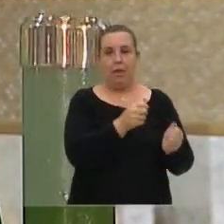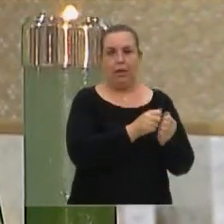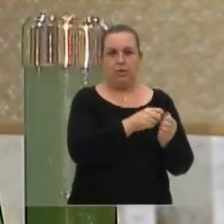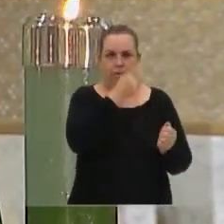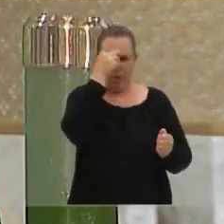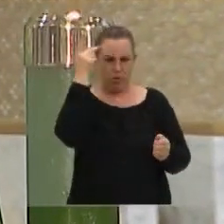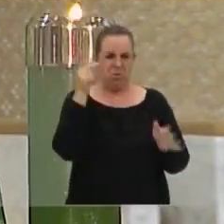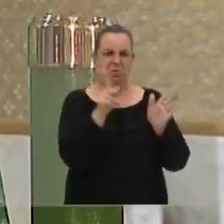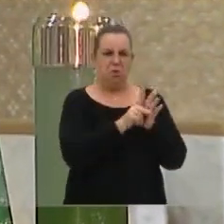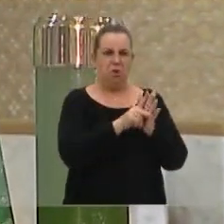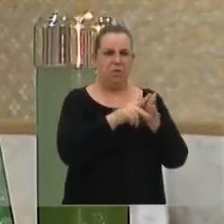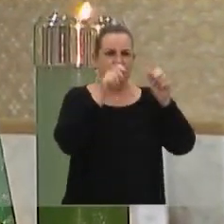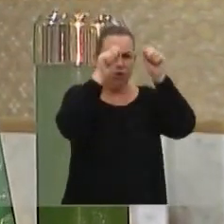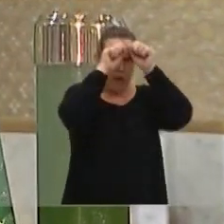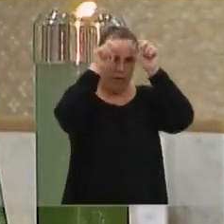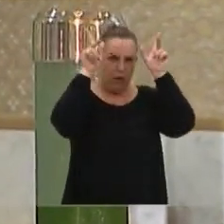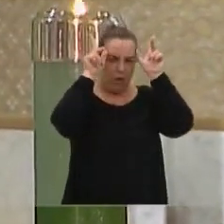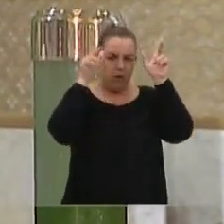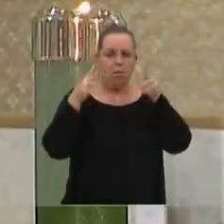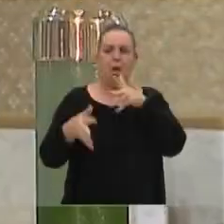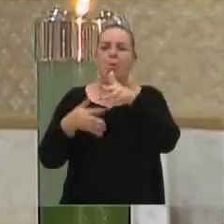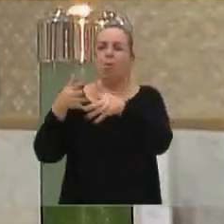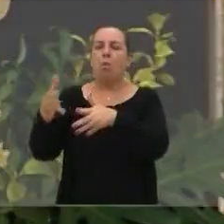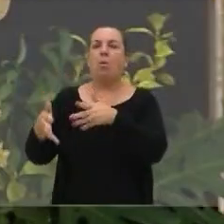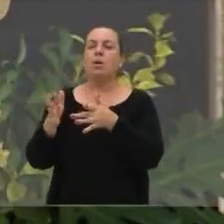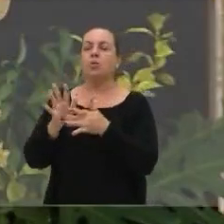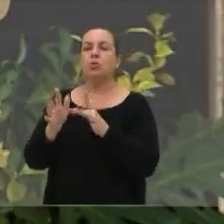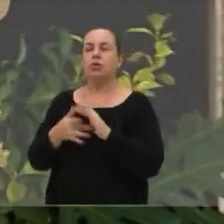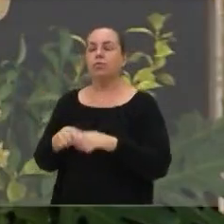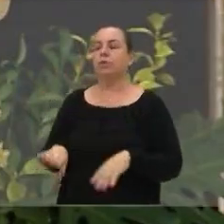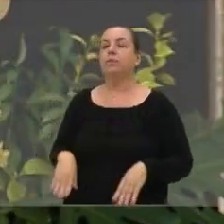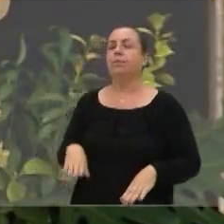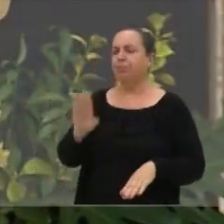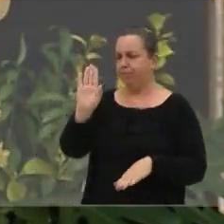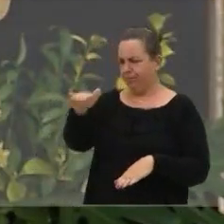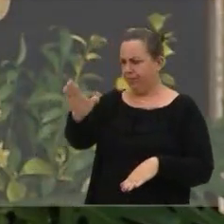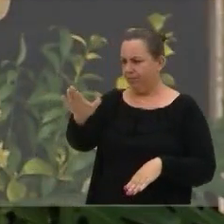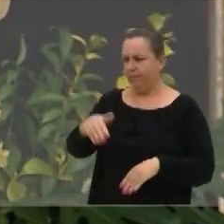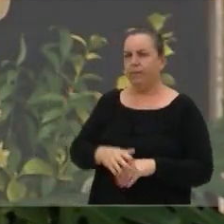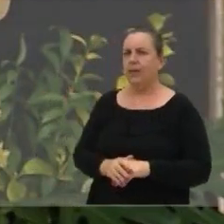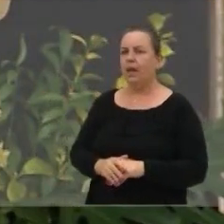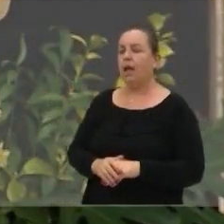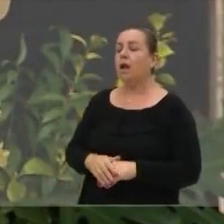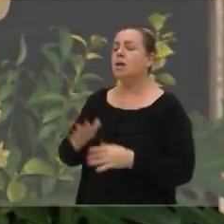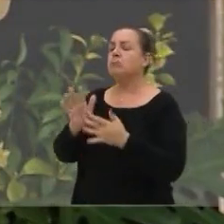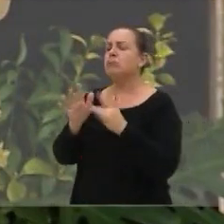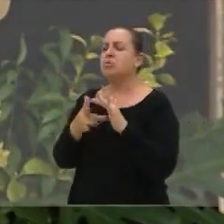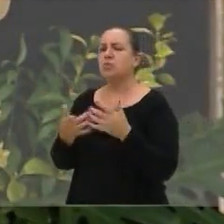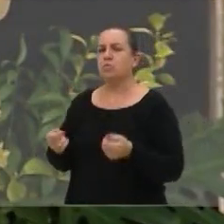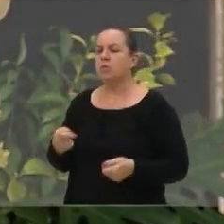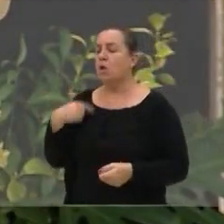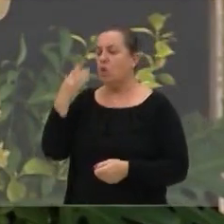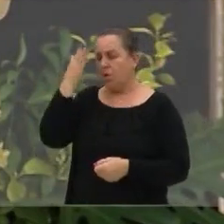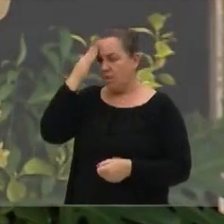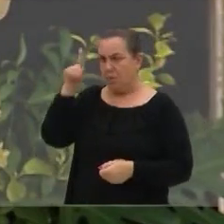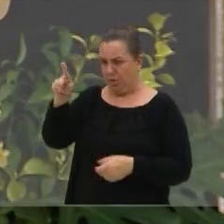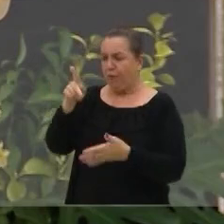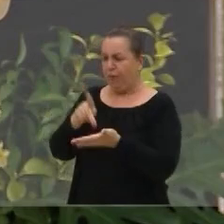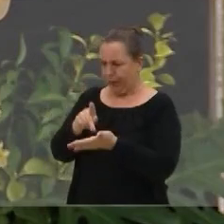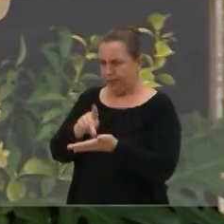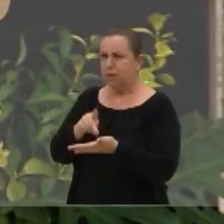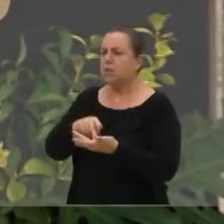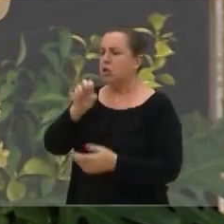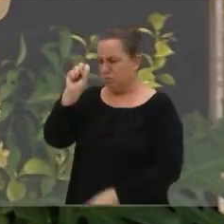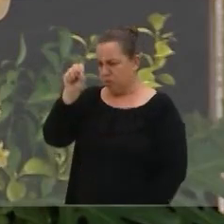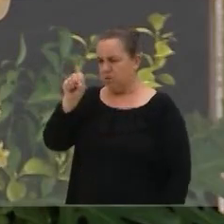Herodes para dizerem a Jesus: Mestre, sabemos que és verdadeiro e que, de